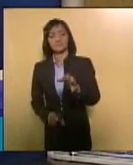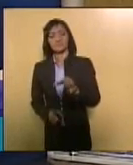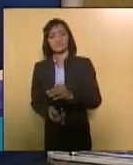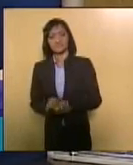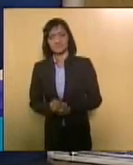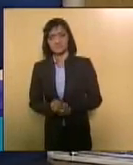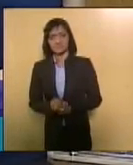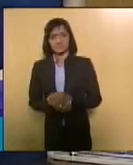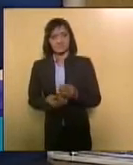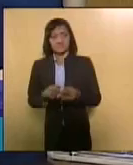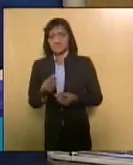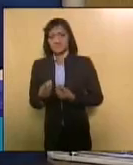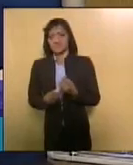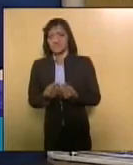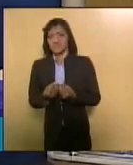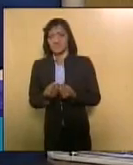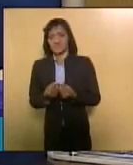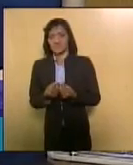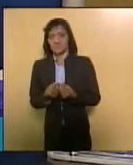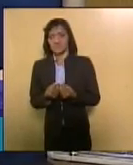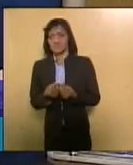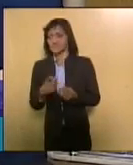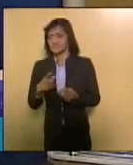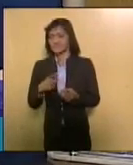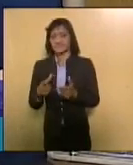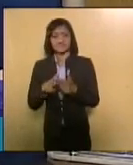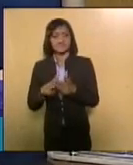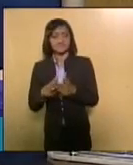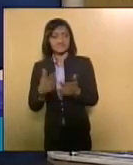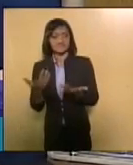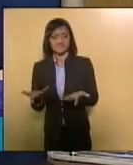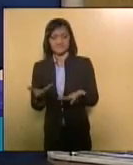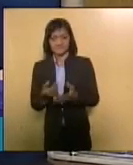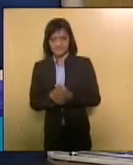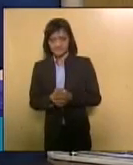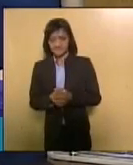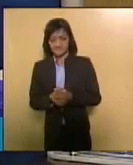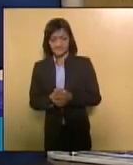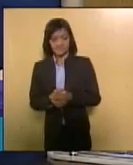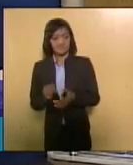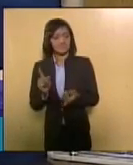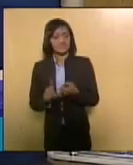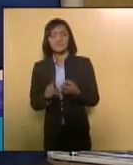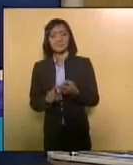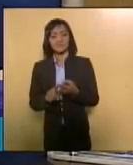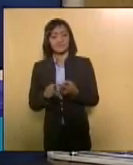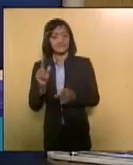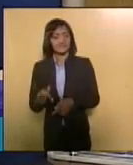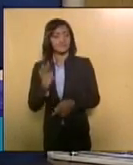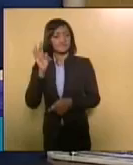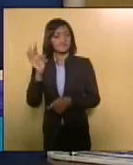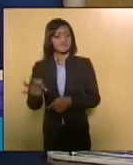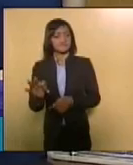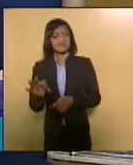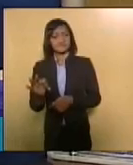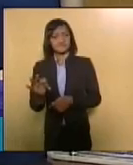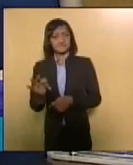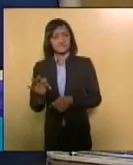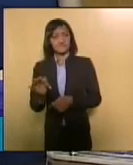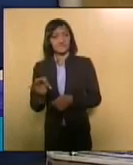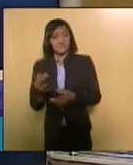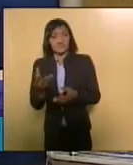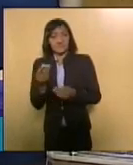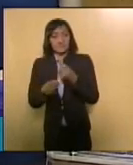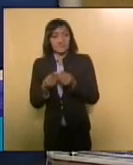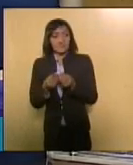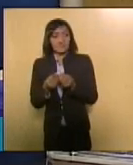eh um futuro de restrições materiais e simbólicas e ao mesmo tempo a um futuro de perdas físicas ou seja